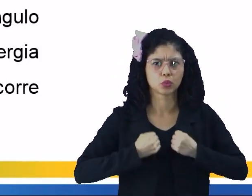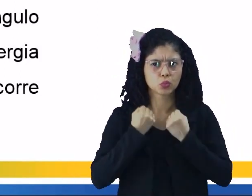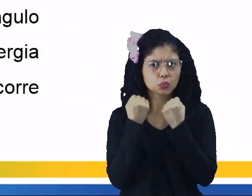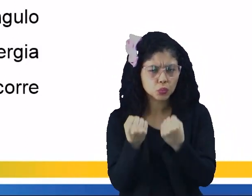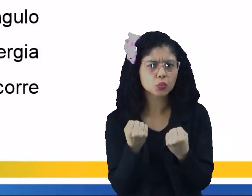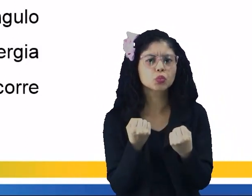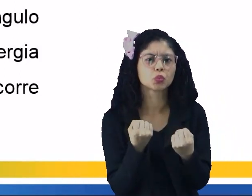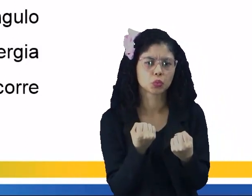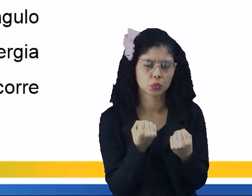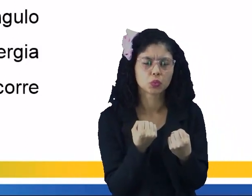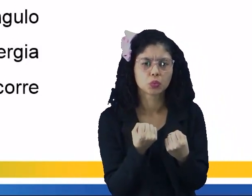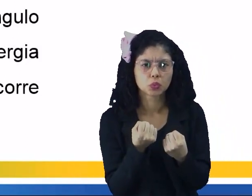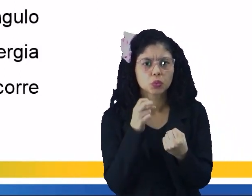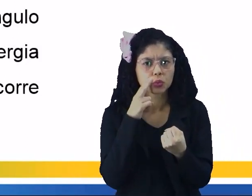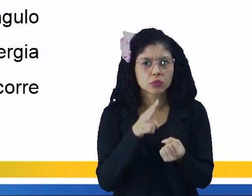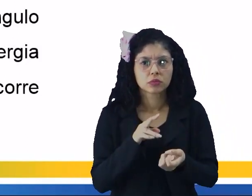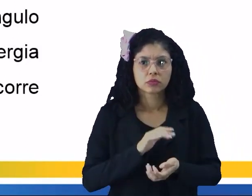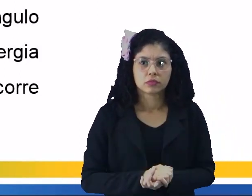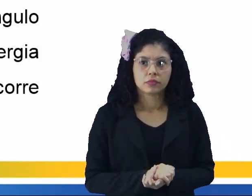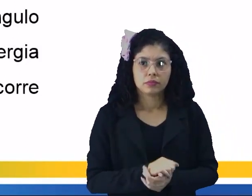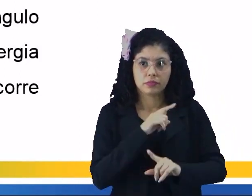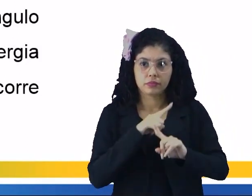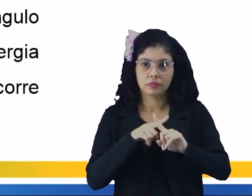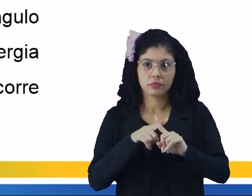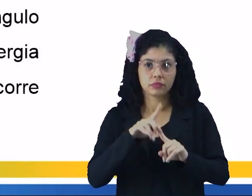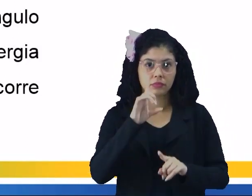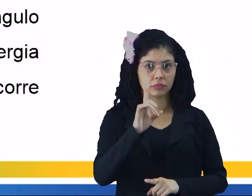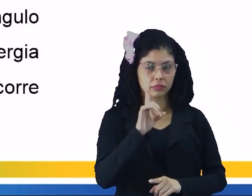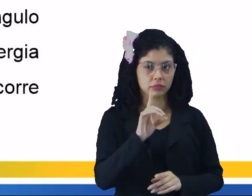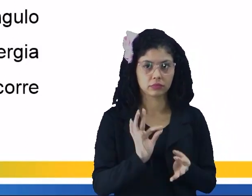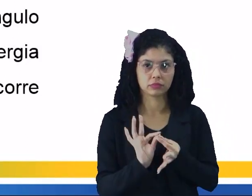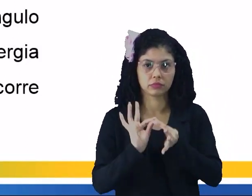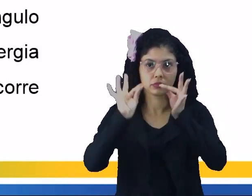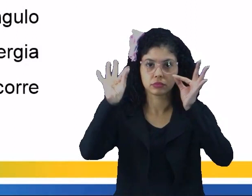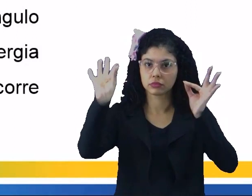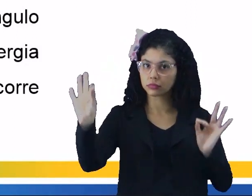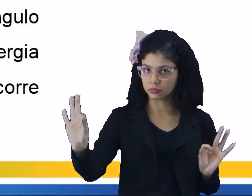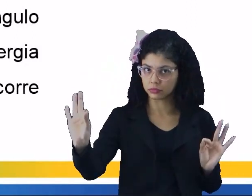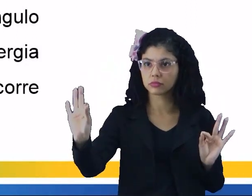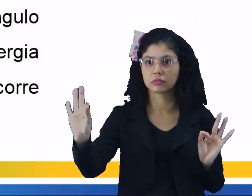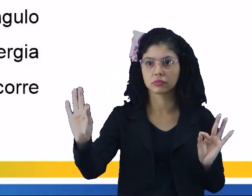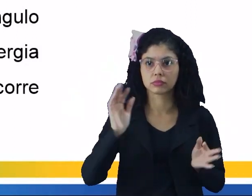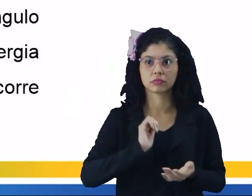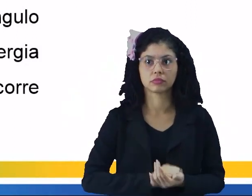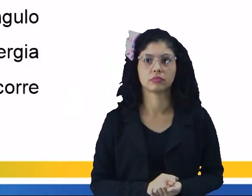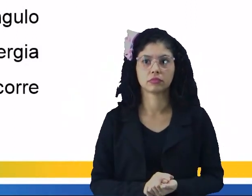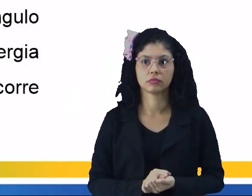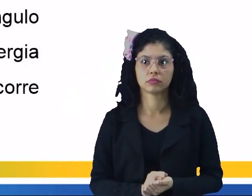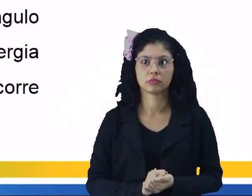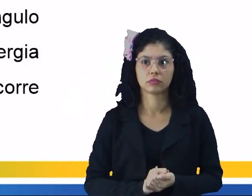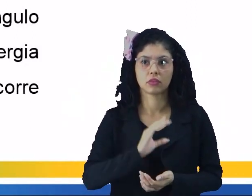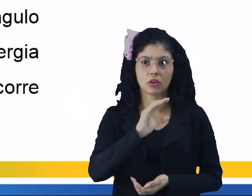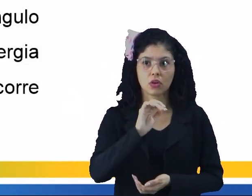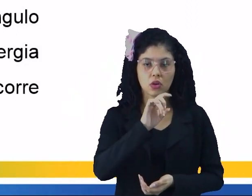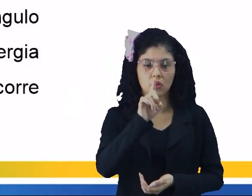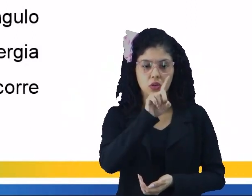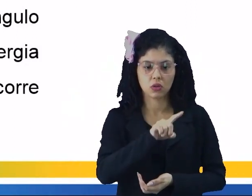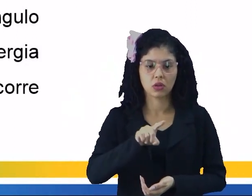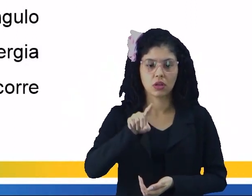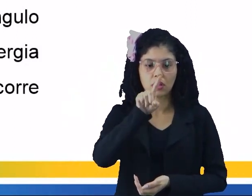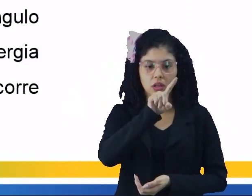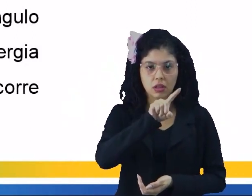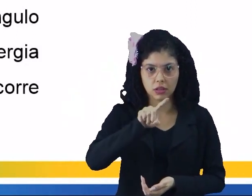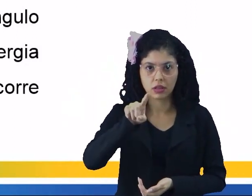o mesmo F que a gente acabou de ver, vezes o deslocamento, vezes o cosseno do ângulo